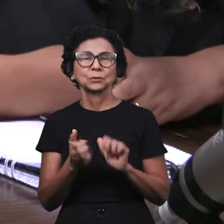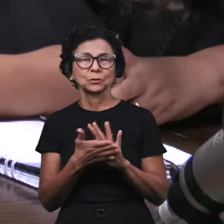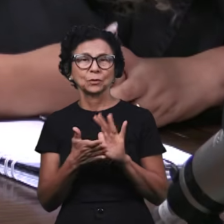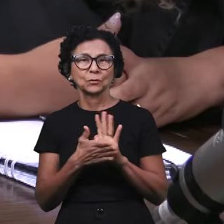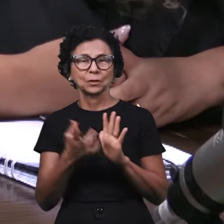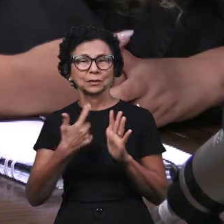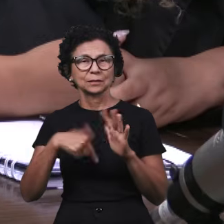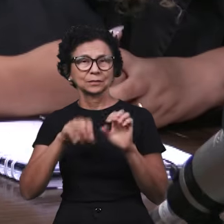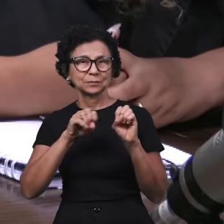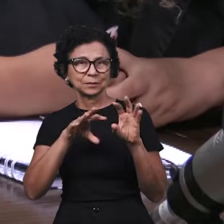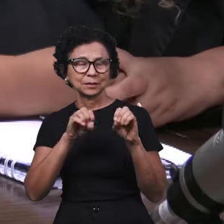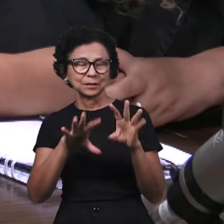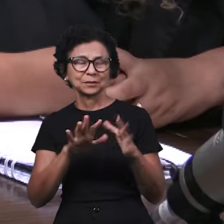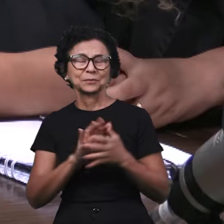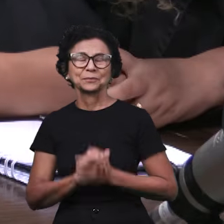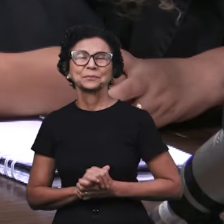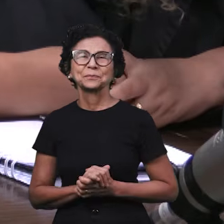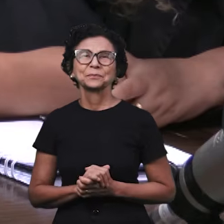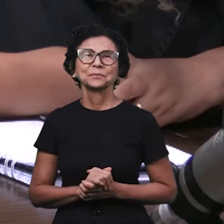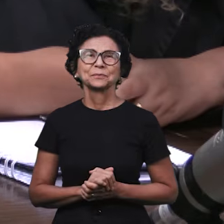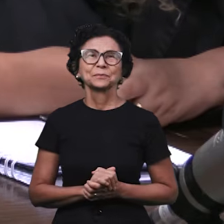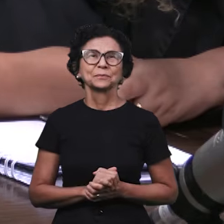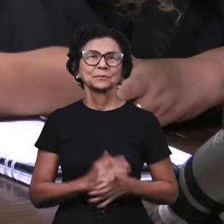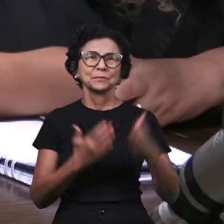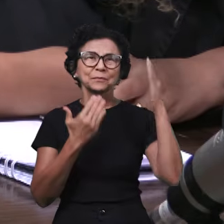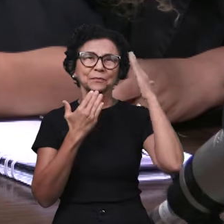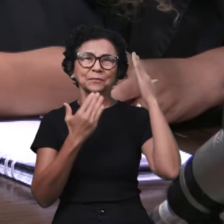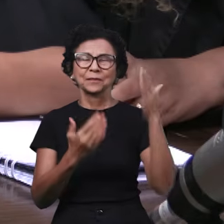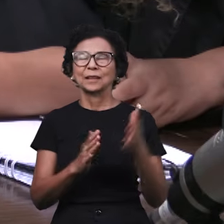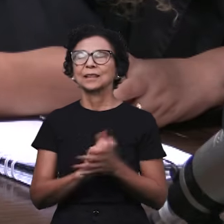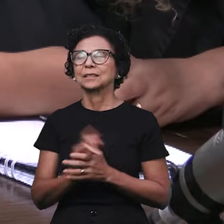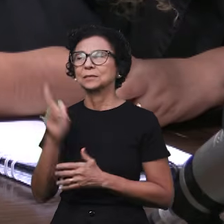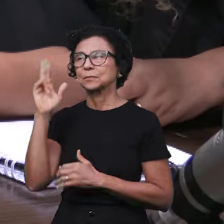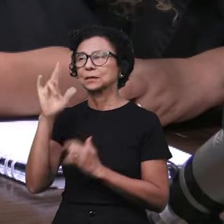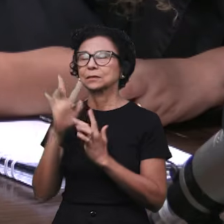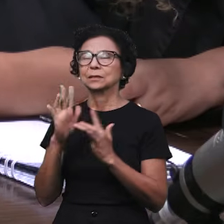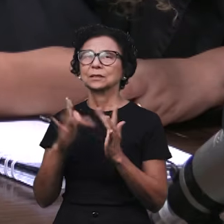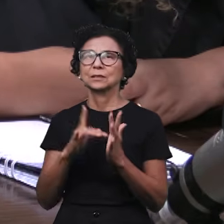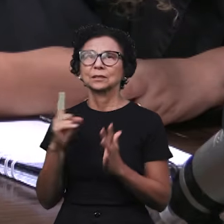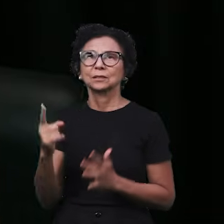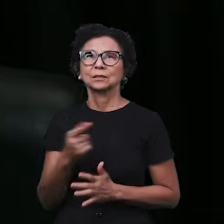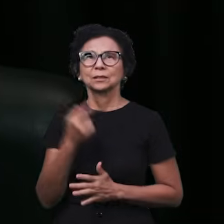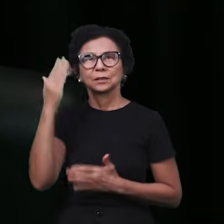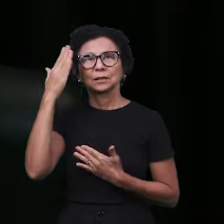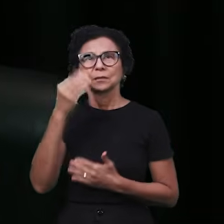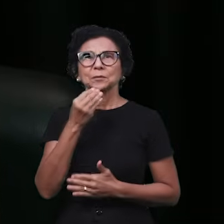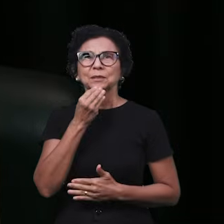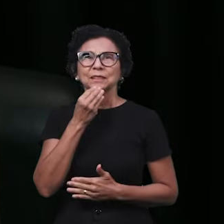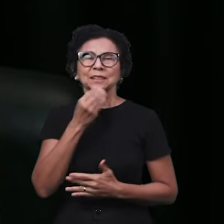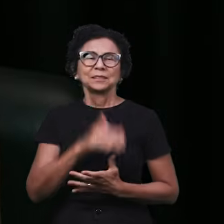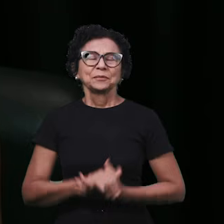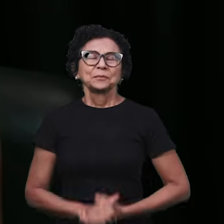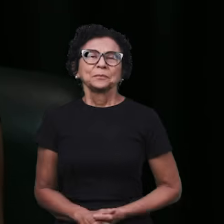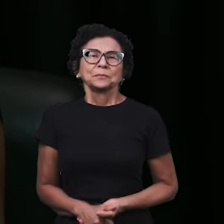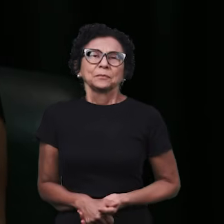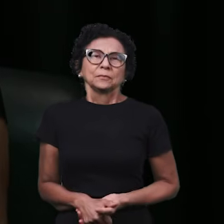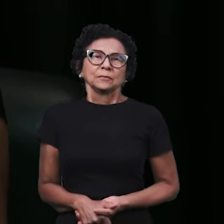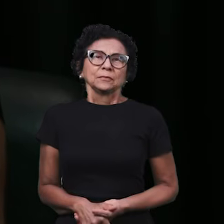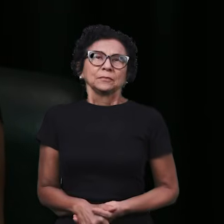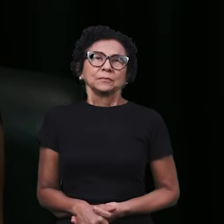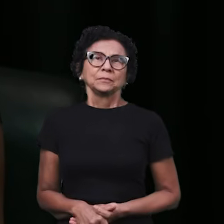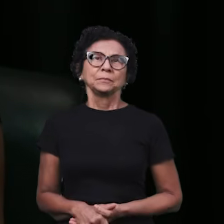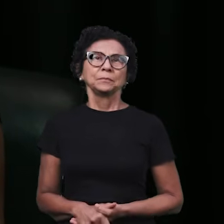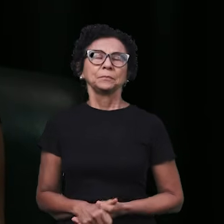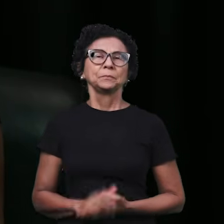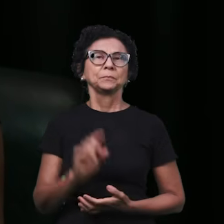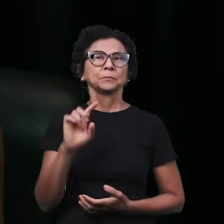Senhor. Pai do Senhor, muito Pai do Senhor, obrigada. Priscila, Pai do Senhor, amável, os Pai do irmãos, Senhor. obrigado pela oportunidade mais uma vez. Que é isso. Então, nós nos encontramos no próximo e